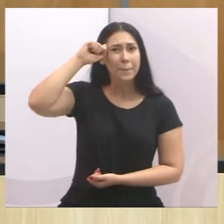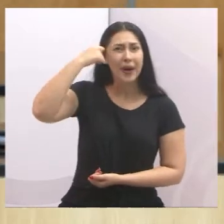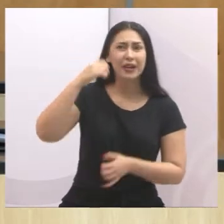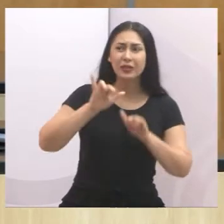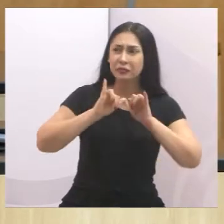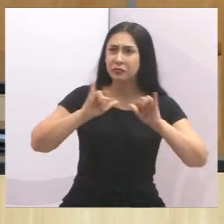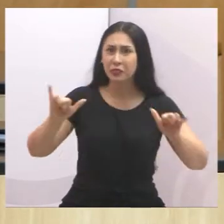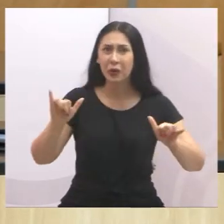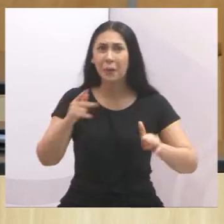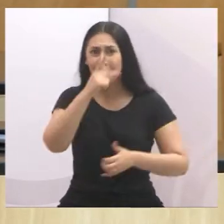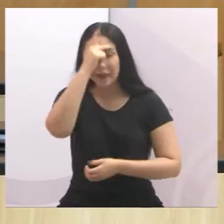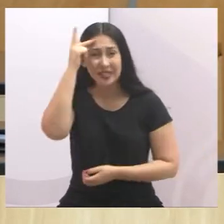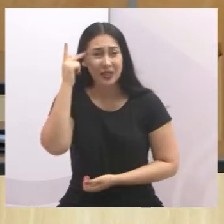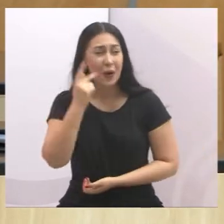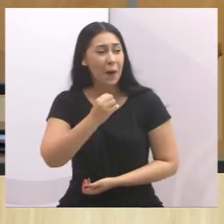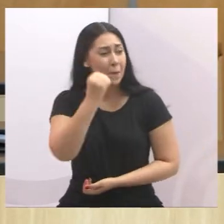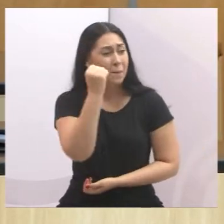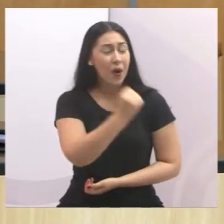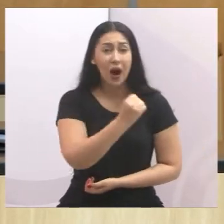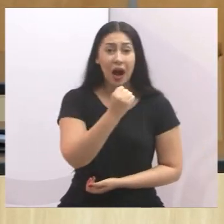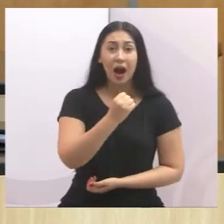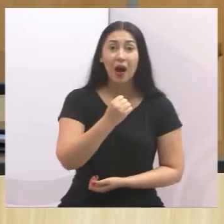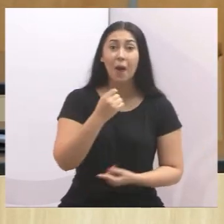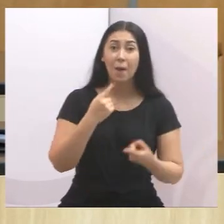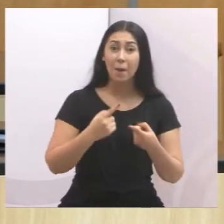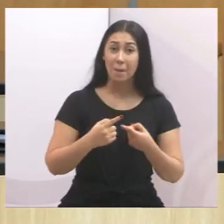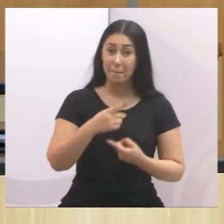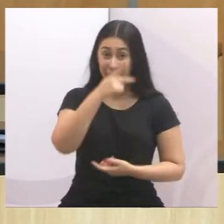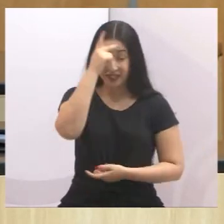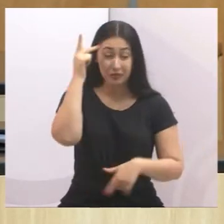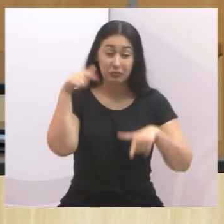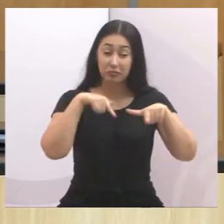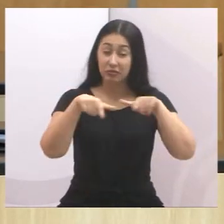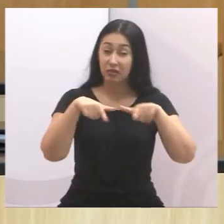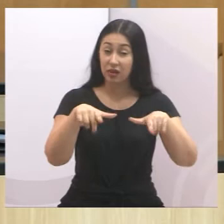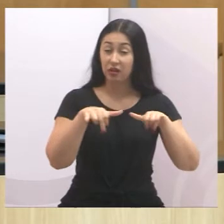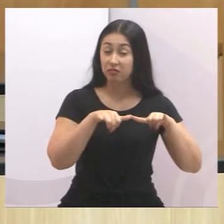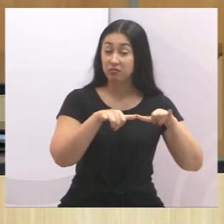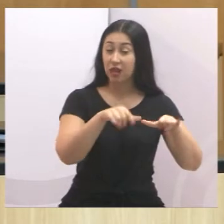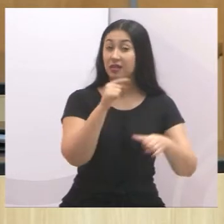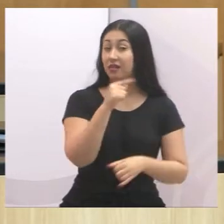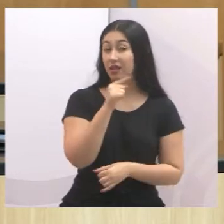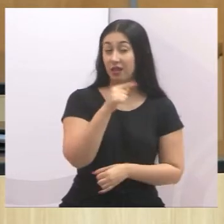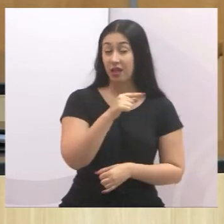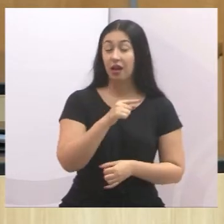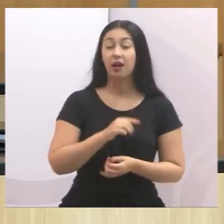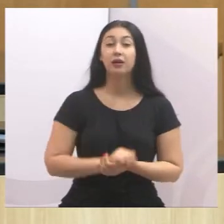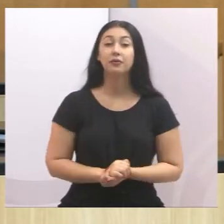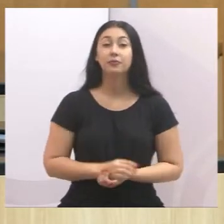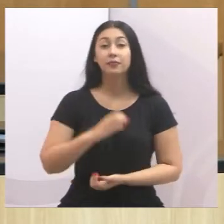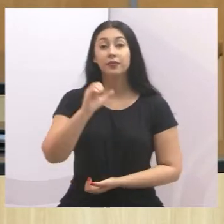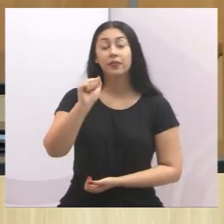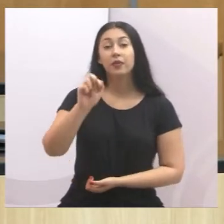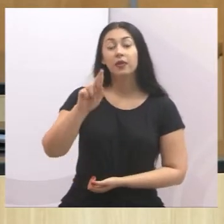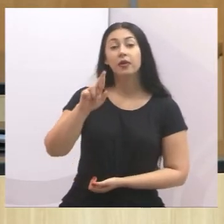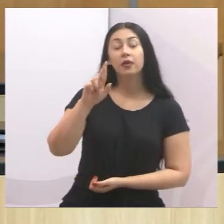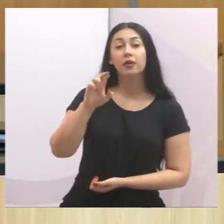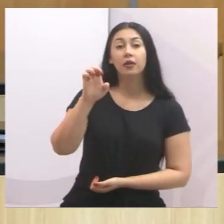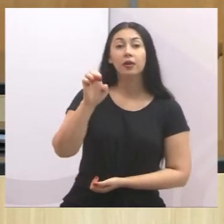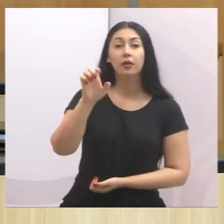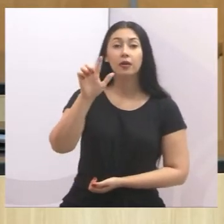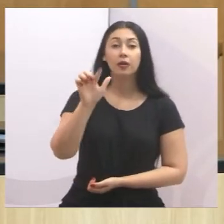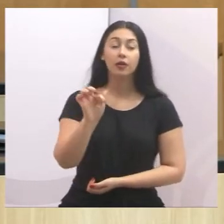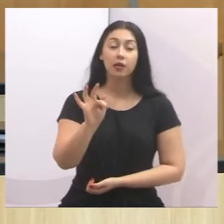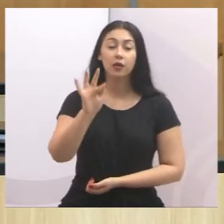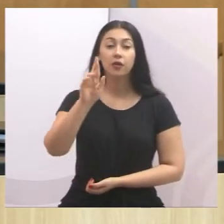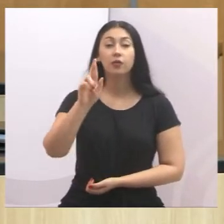assassinato de João Alberto Silveira, cometido por funcionários de uma unidade da rede varejista Carrefour de Porto Alegre.